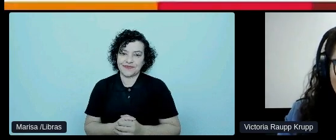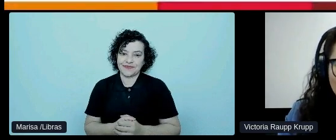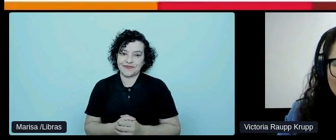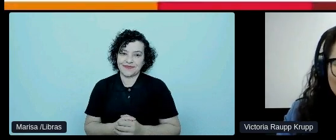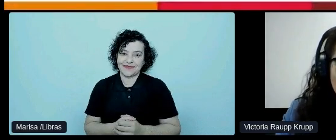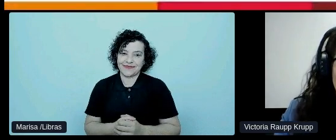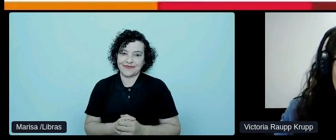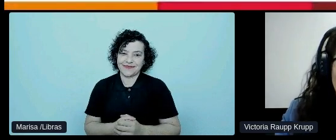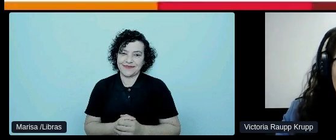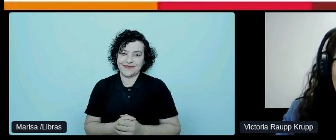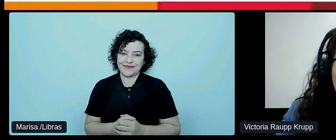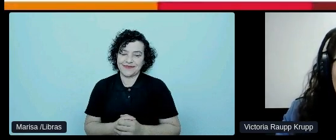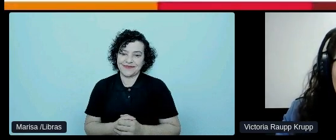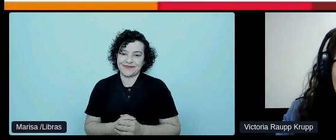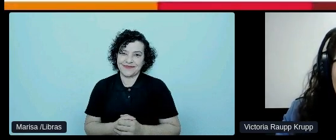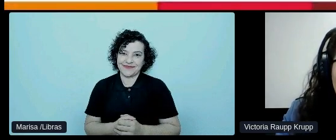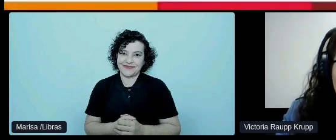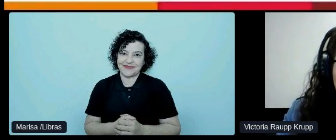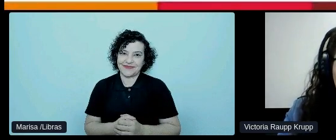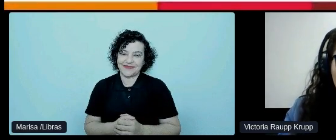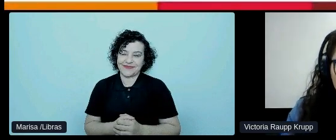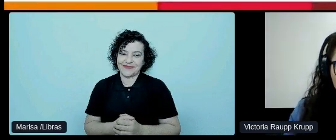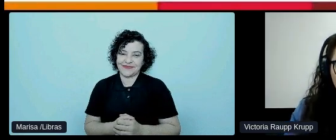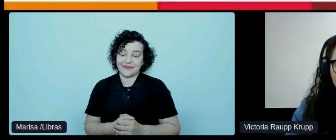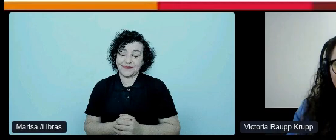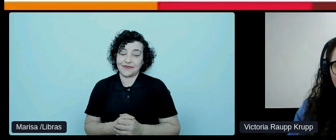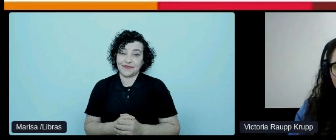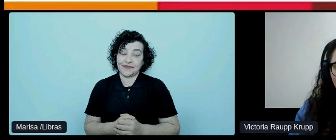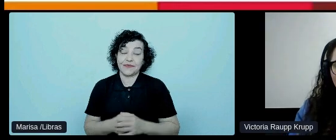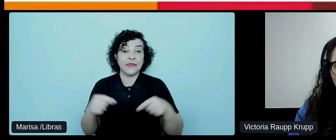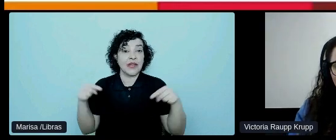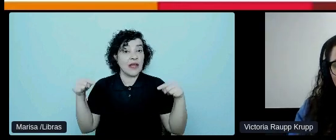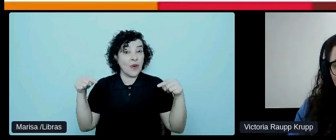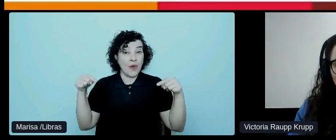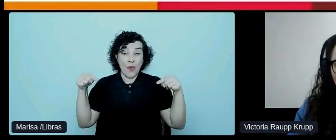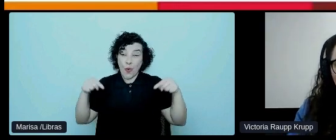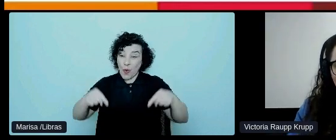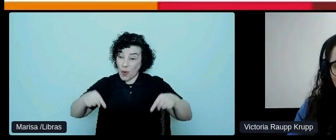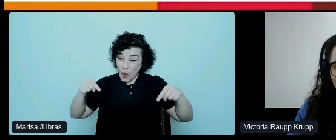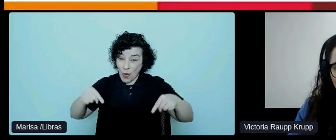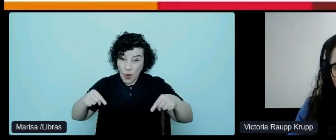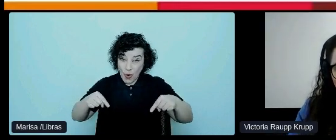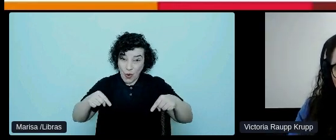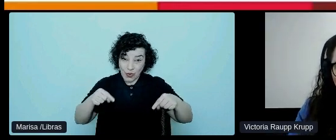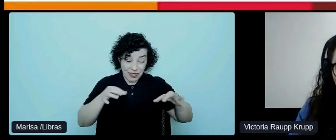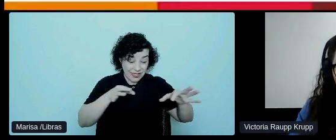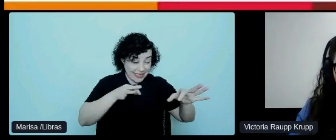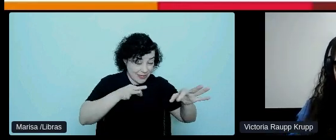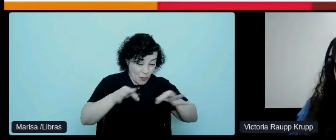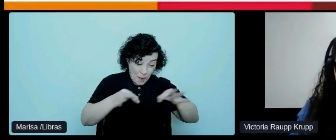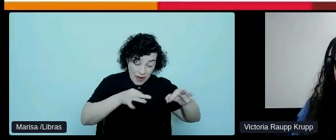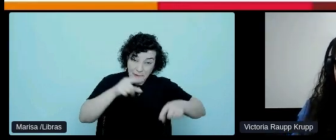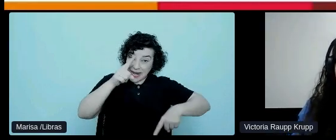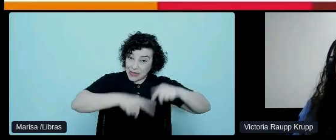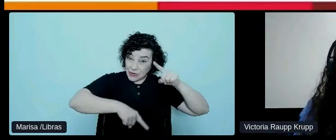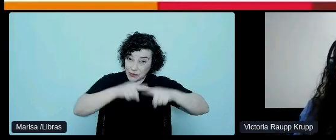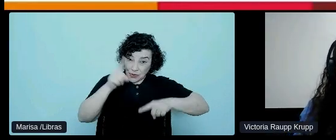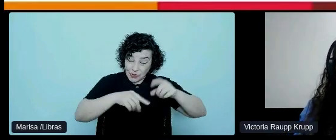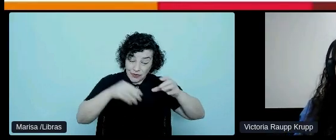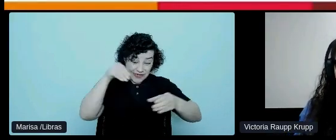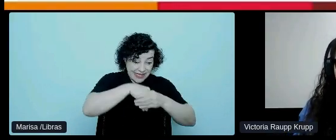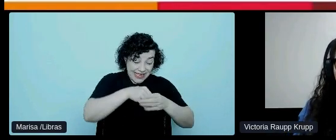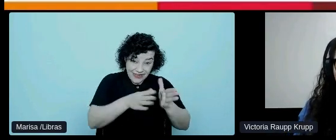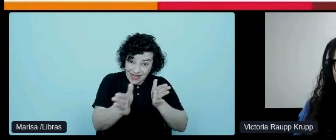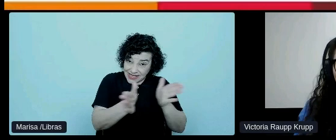Tá, obrigada. Então, hoje, se a gente não levanta a bandeira da acessibilidade, no futuro, a gente vai